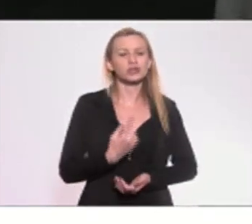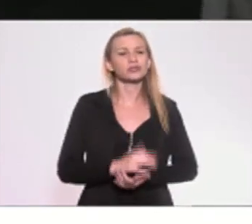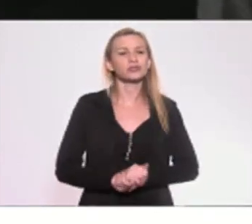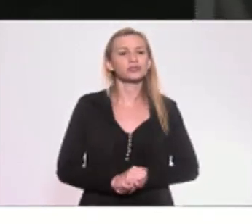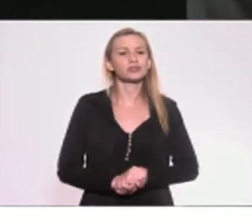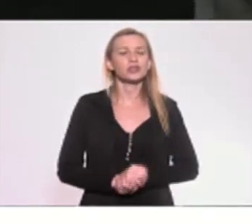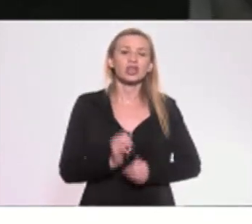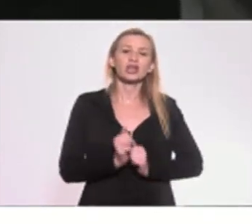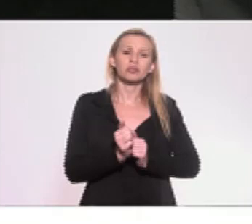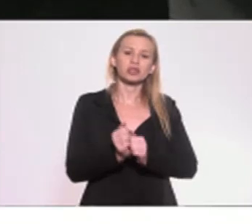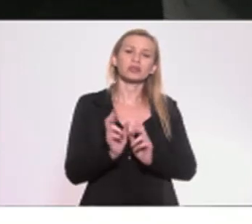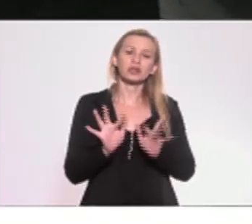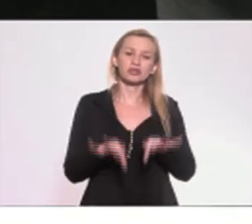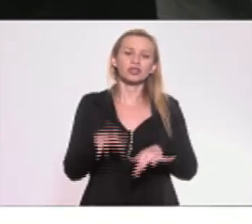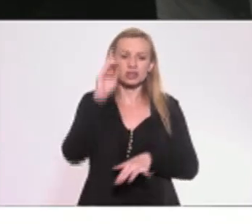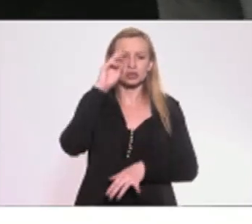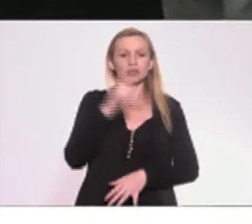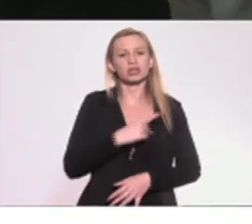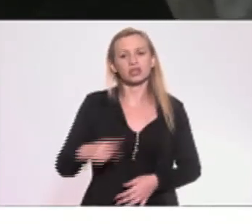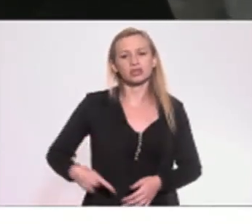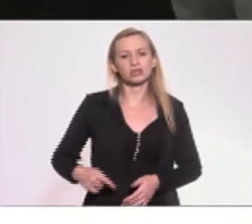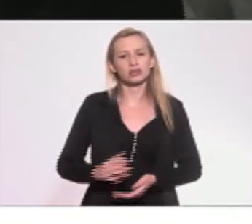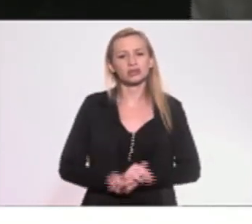Caminhando para o fim, senhor presidente.